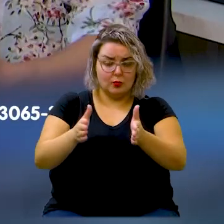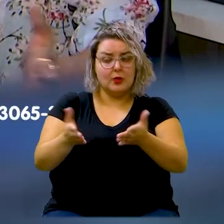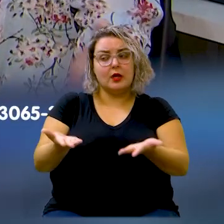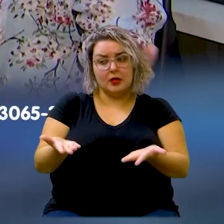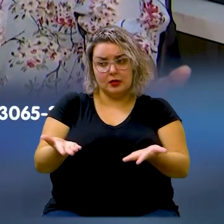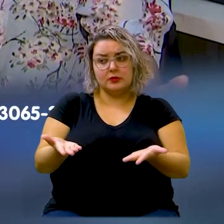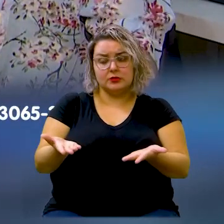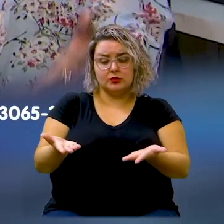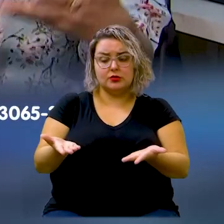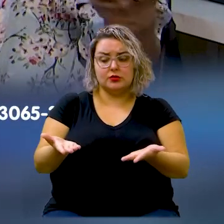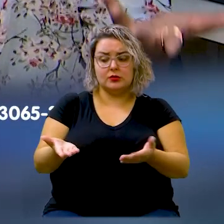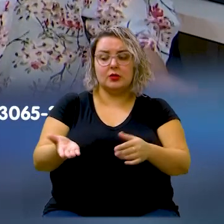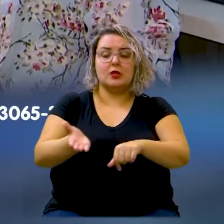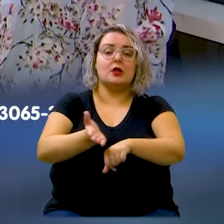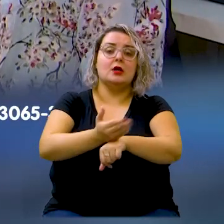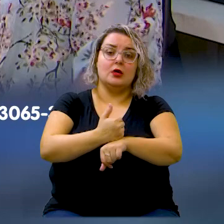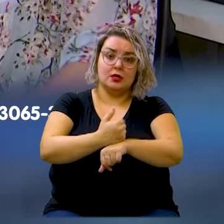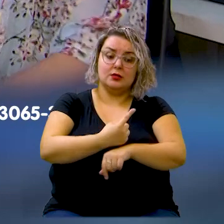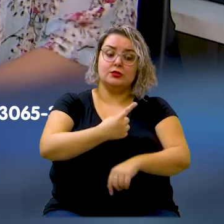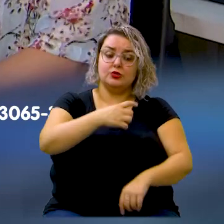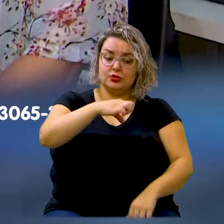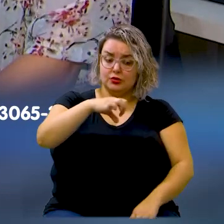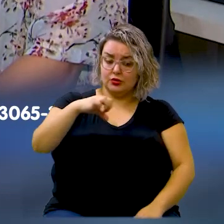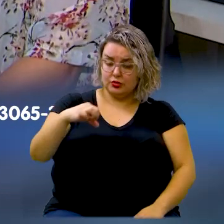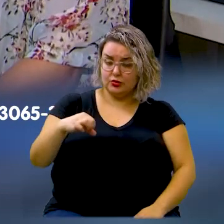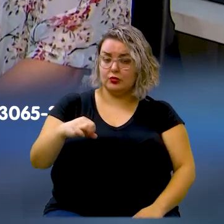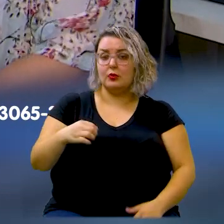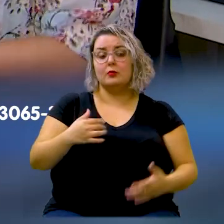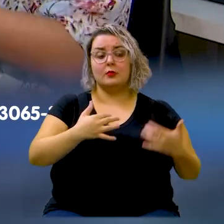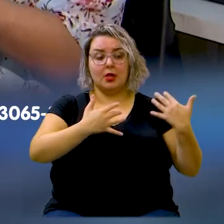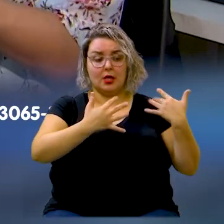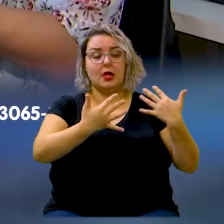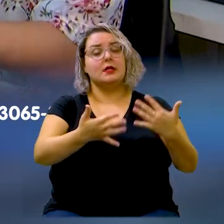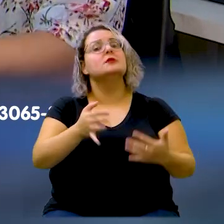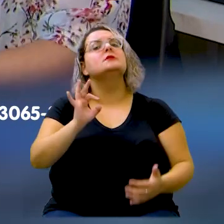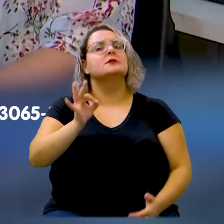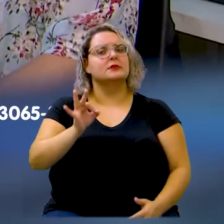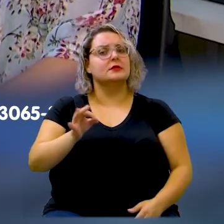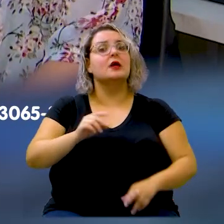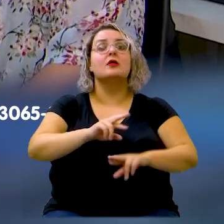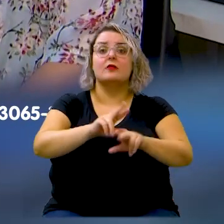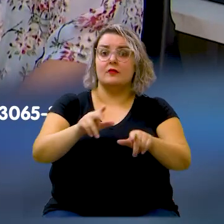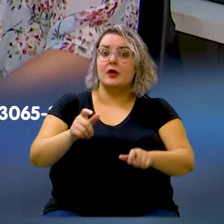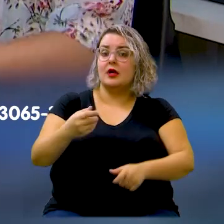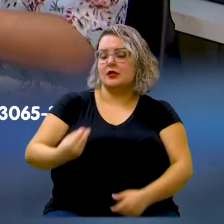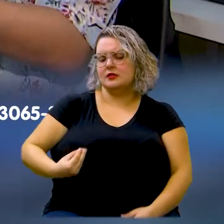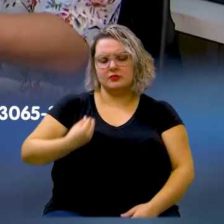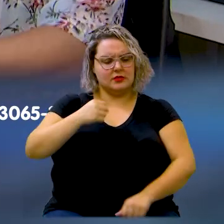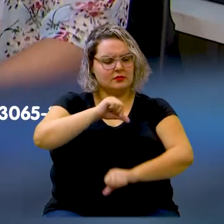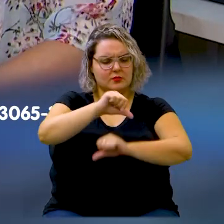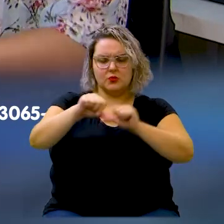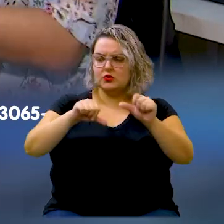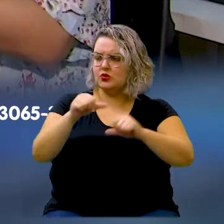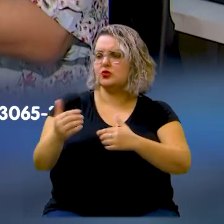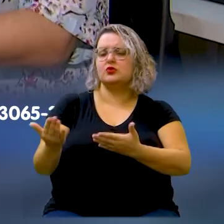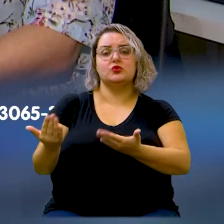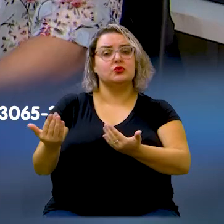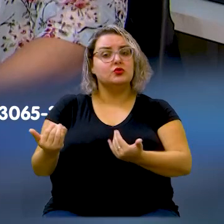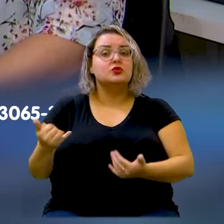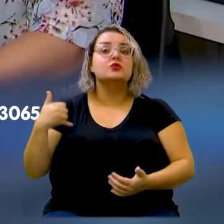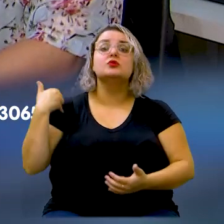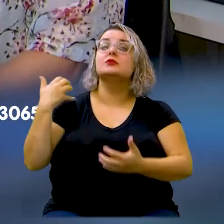que antes de 99 para cá, com certeza já foram várias vidas mudadas, de jovens,